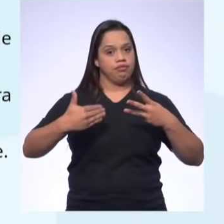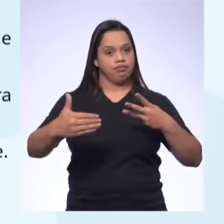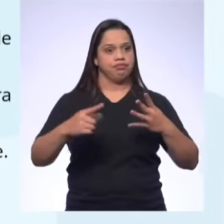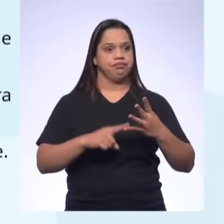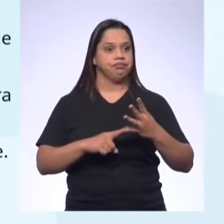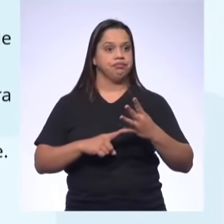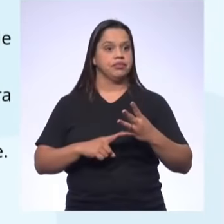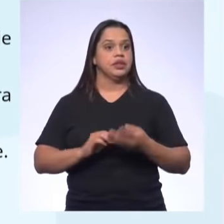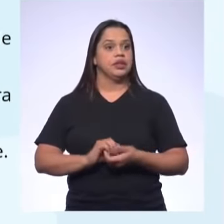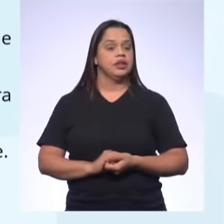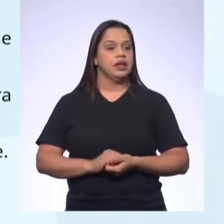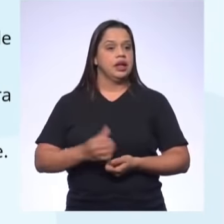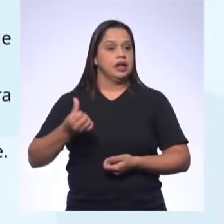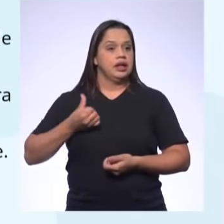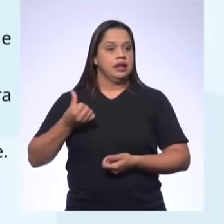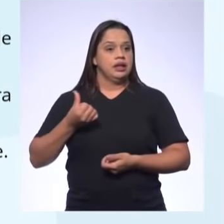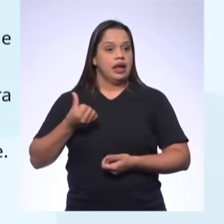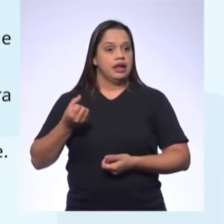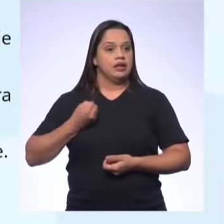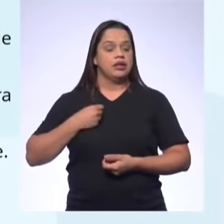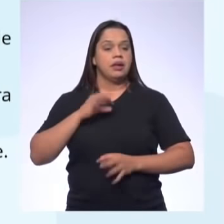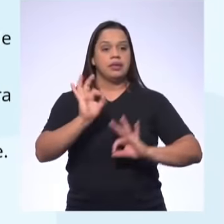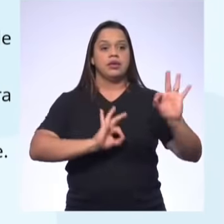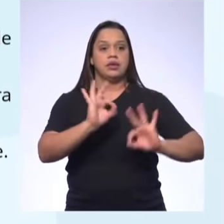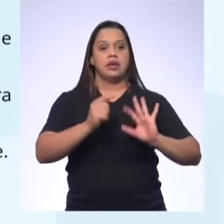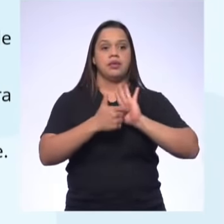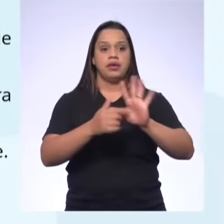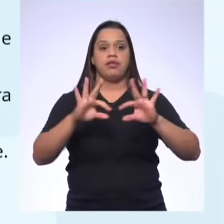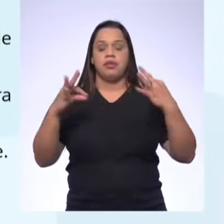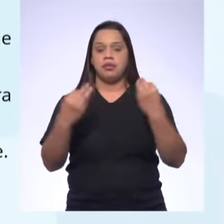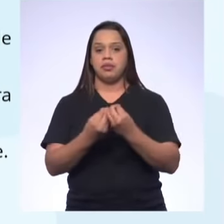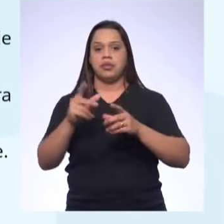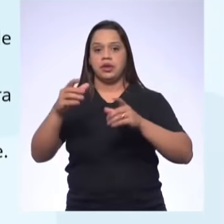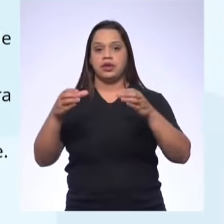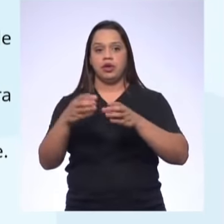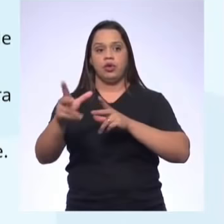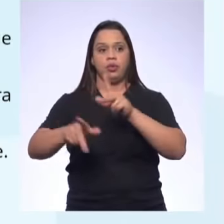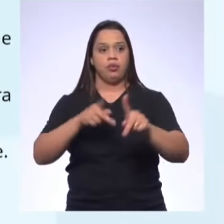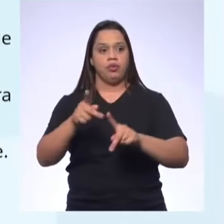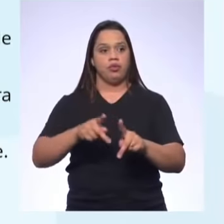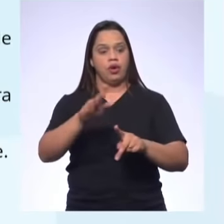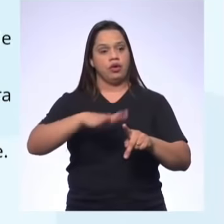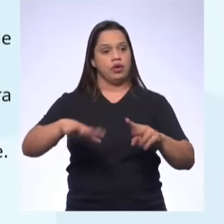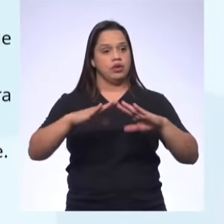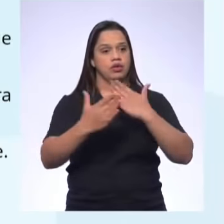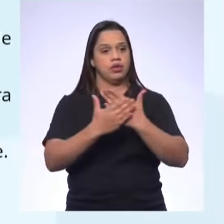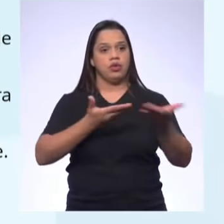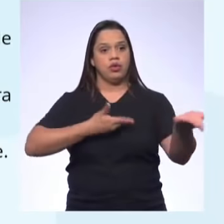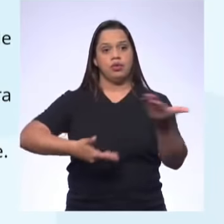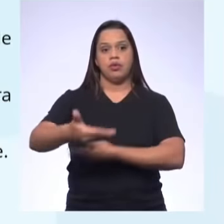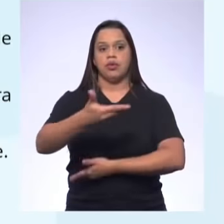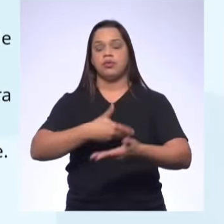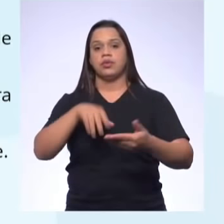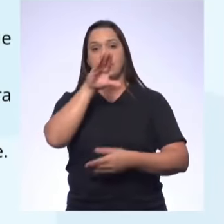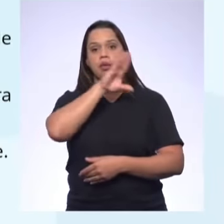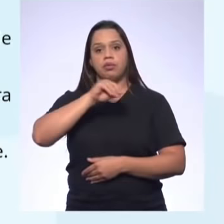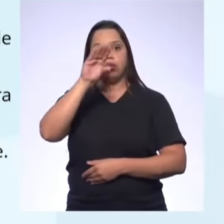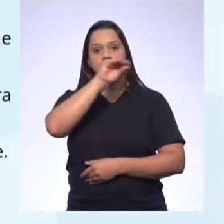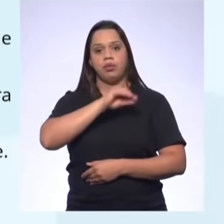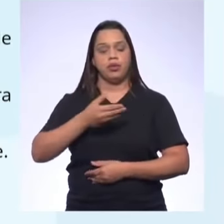6, planejar a apresentação sobre a família, a comunidade e a escola, compartilhando-a oralmente